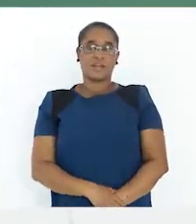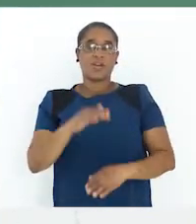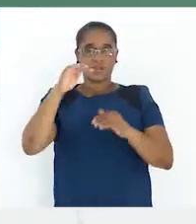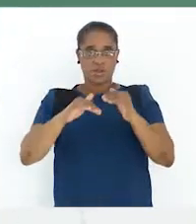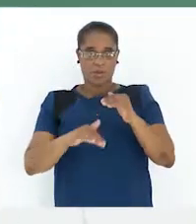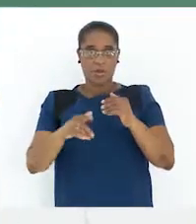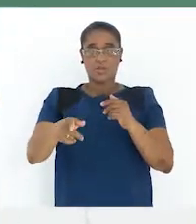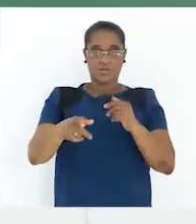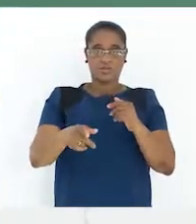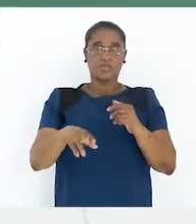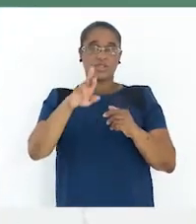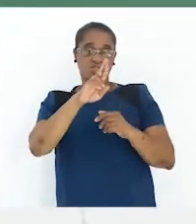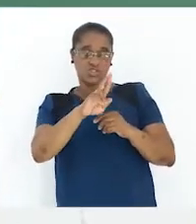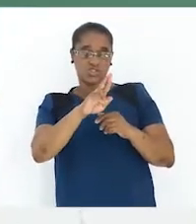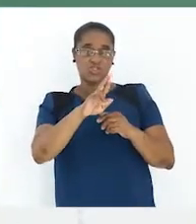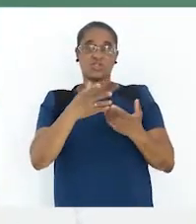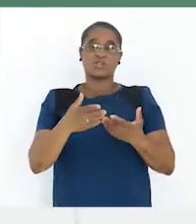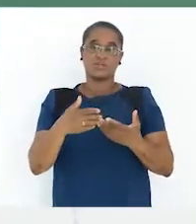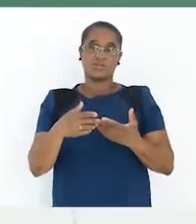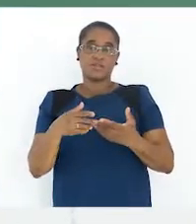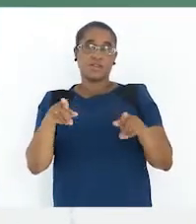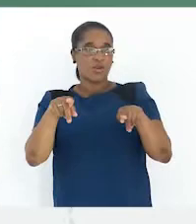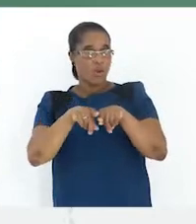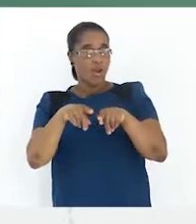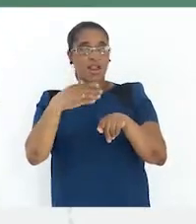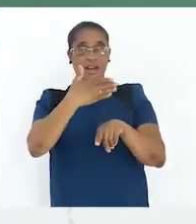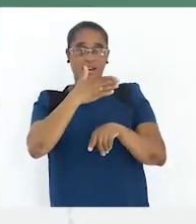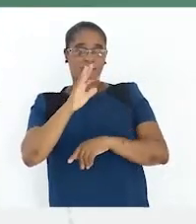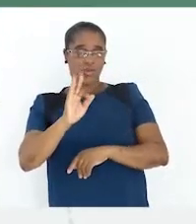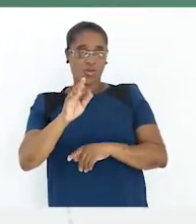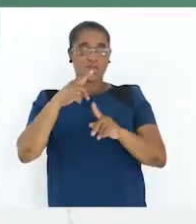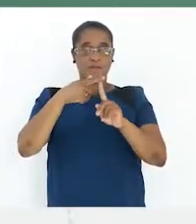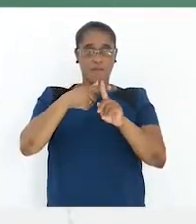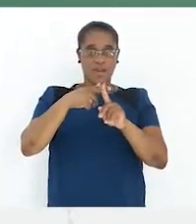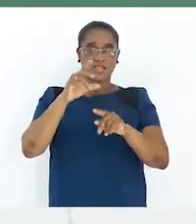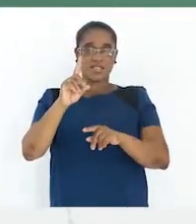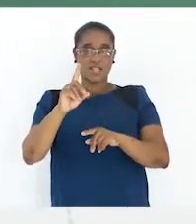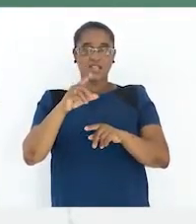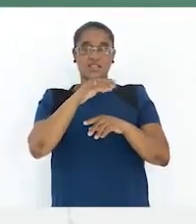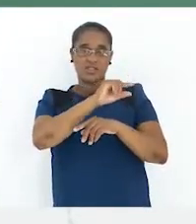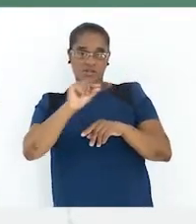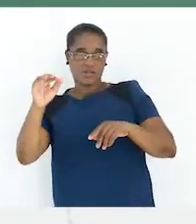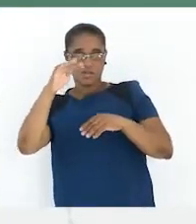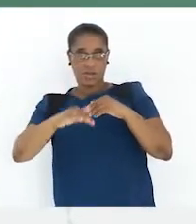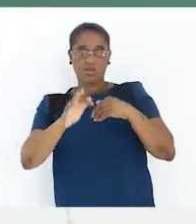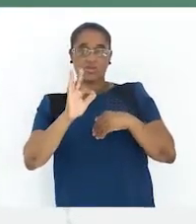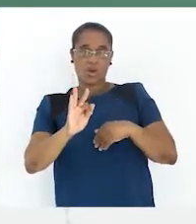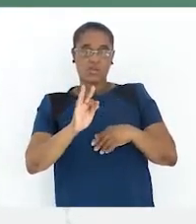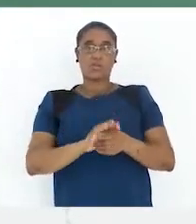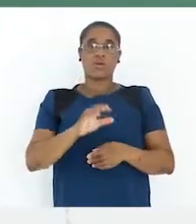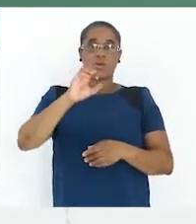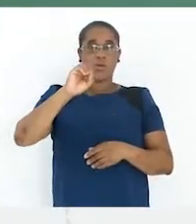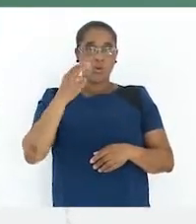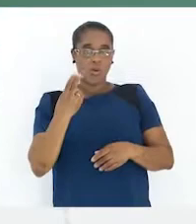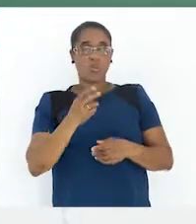baixo. X é igual a 14 mais 6 sobre 4.